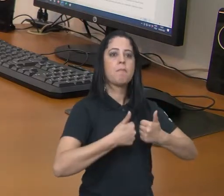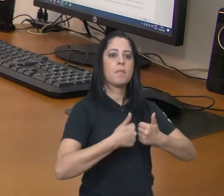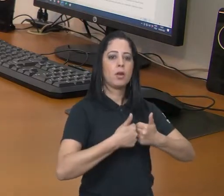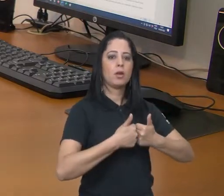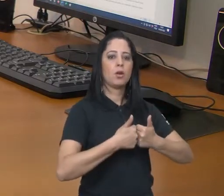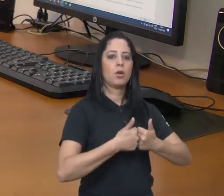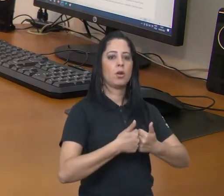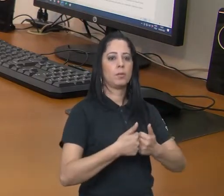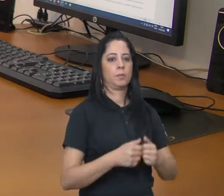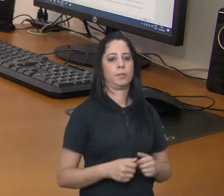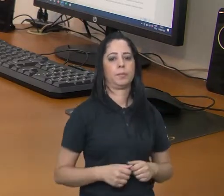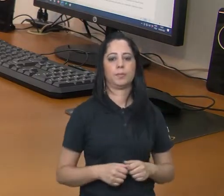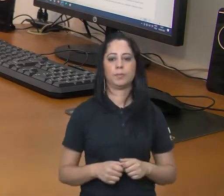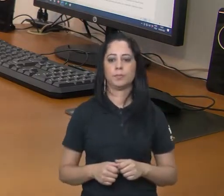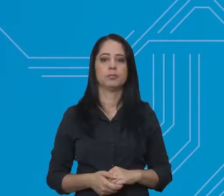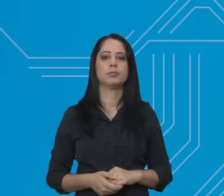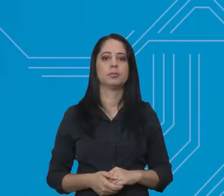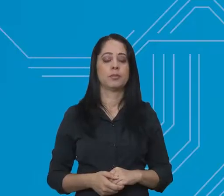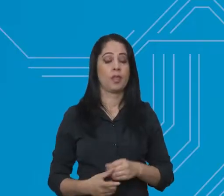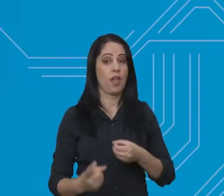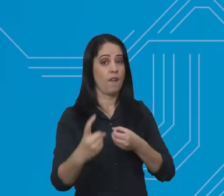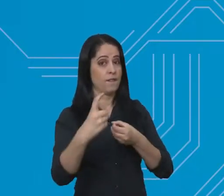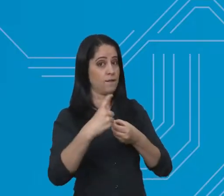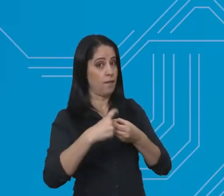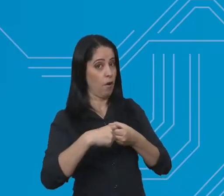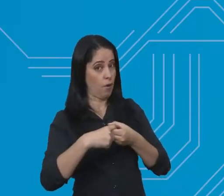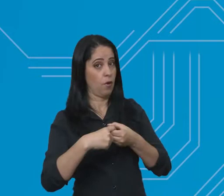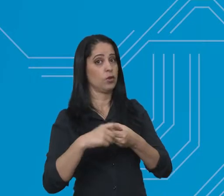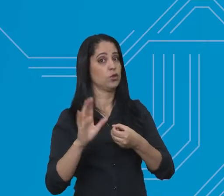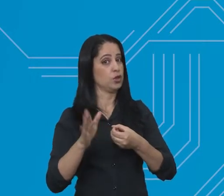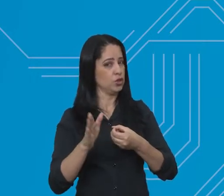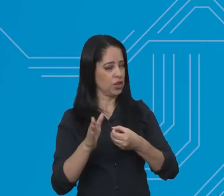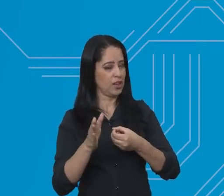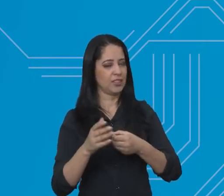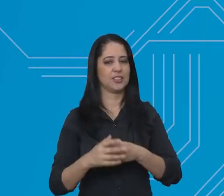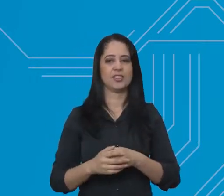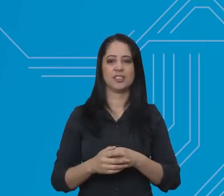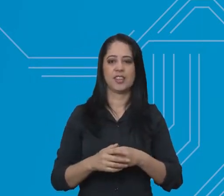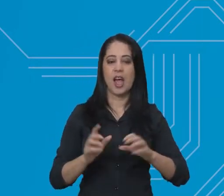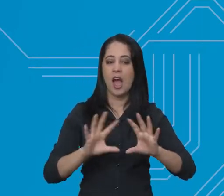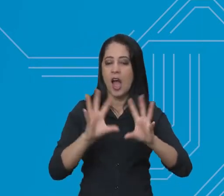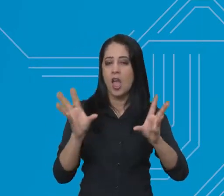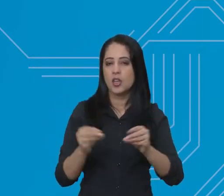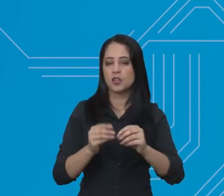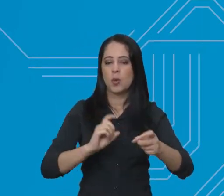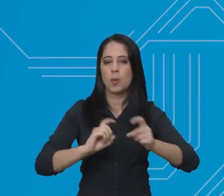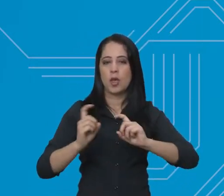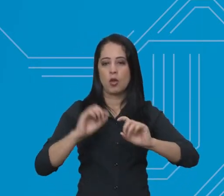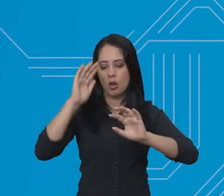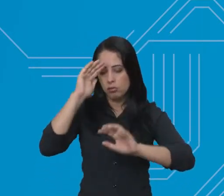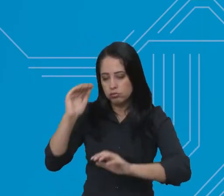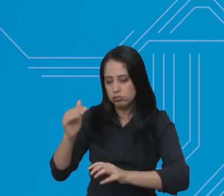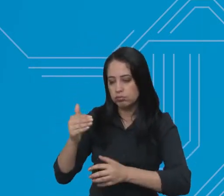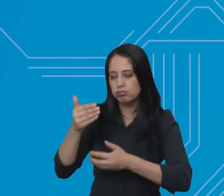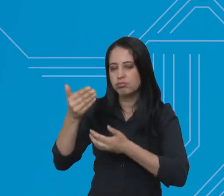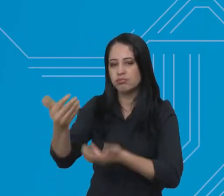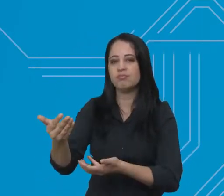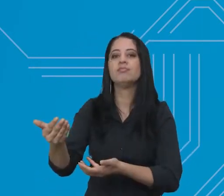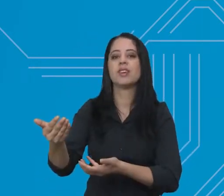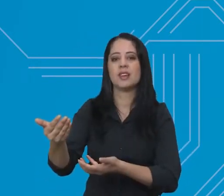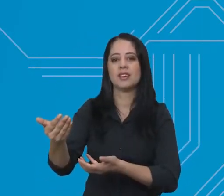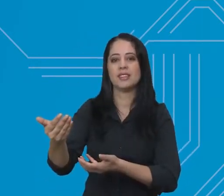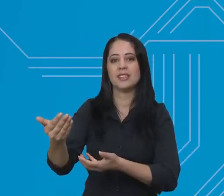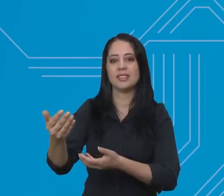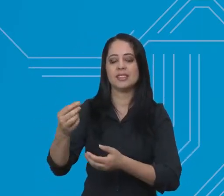um benefício para a cidade, não um custo. E a gente já volta para te apresentar como foi a sessão solene em homenagem aos 100 anos da chegada